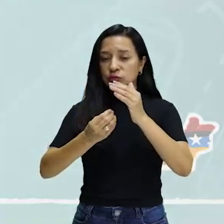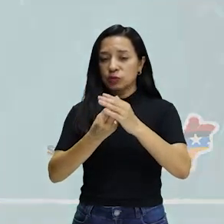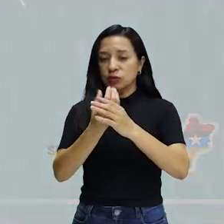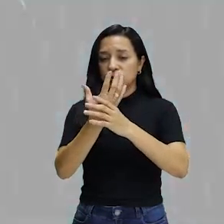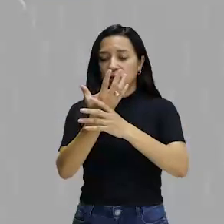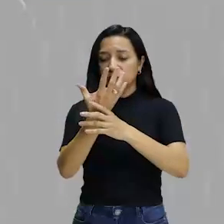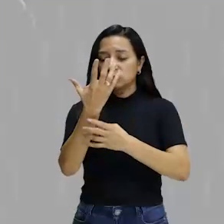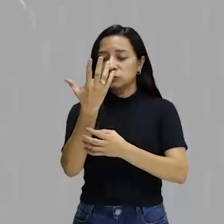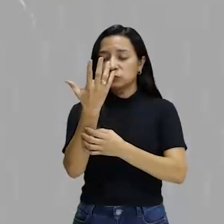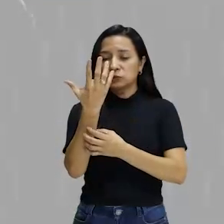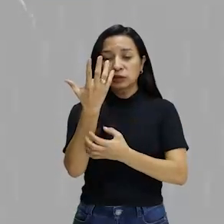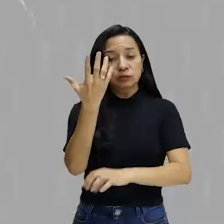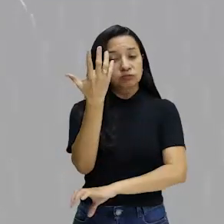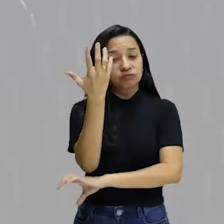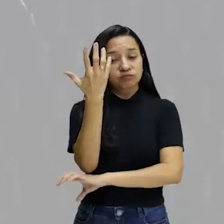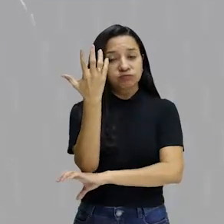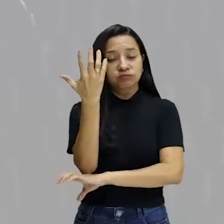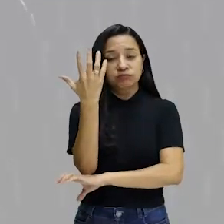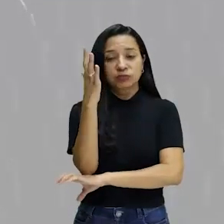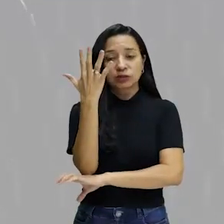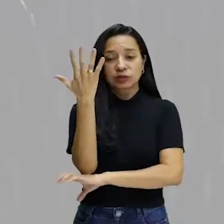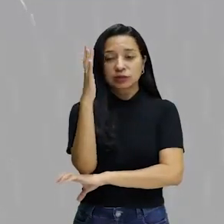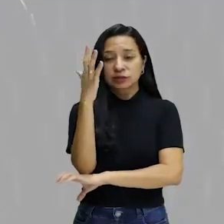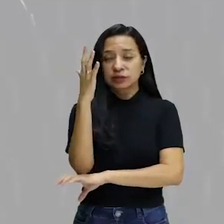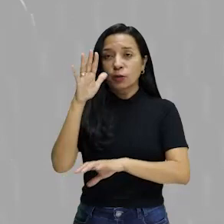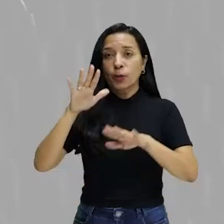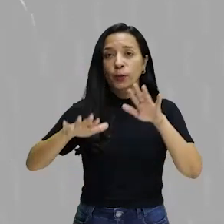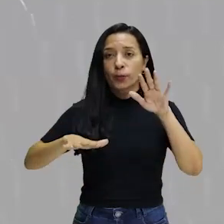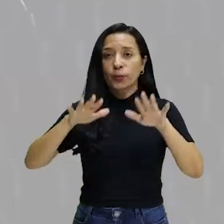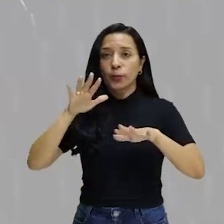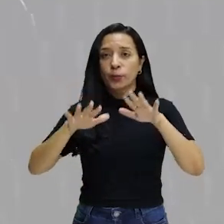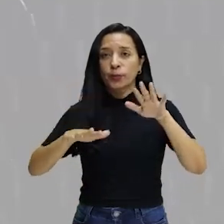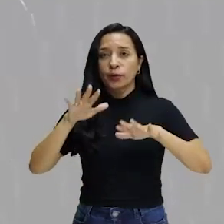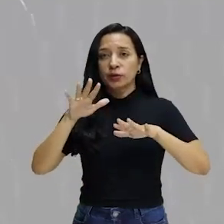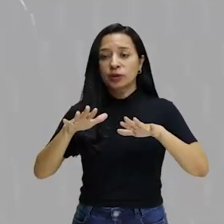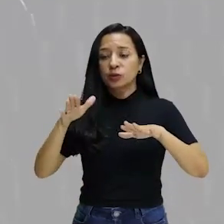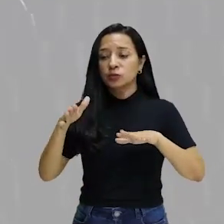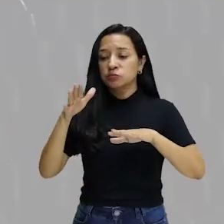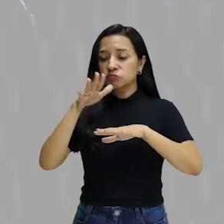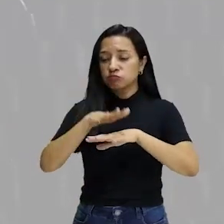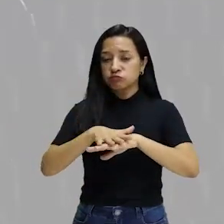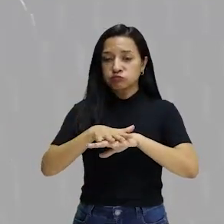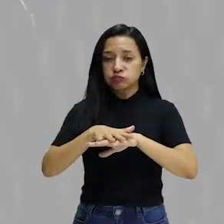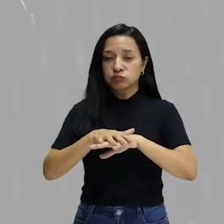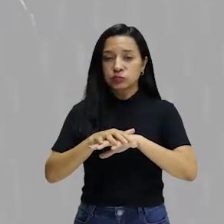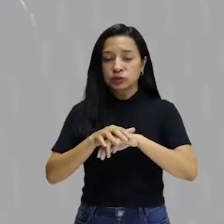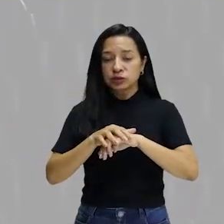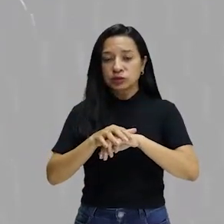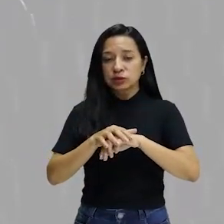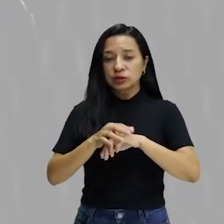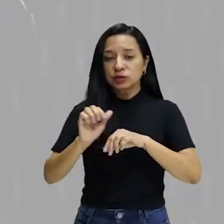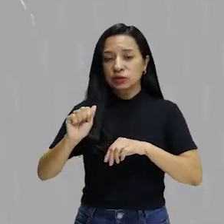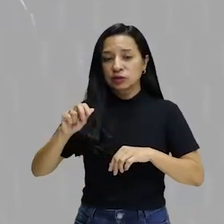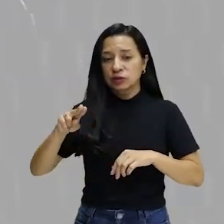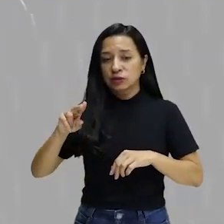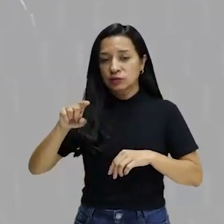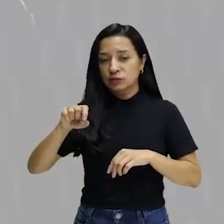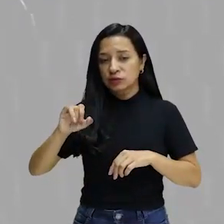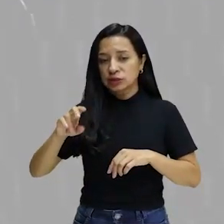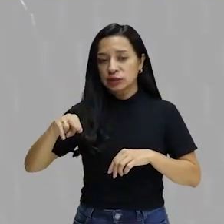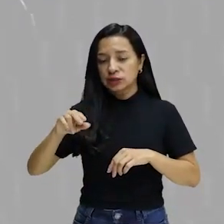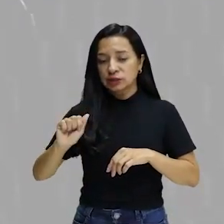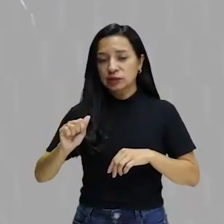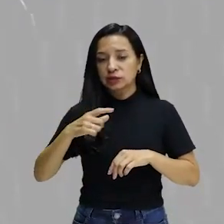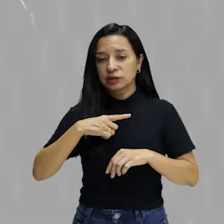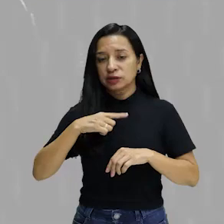caule quanto da raiz. Só que dependendo da concentração de auxina, nós podemos ter